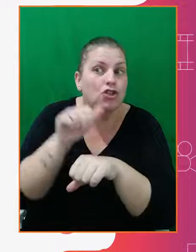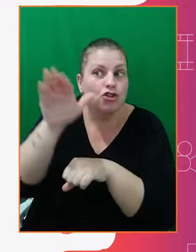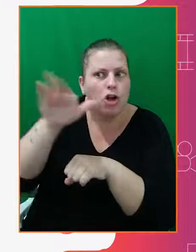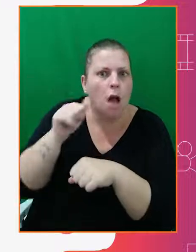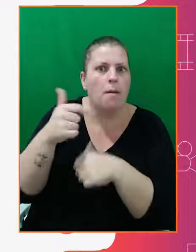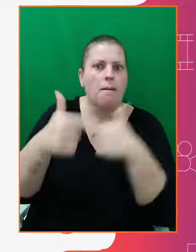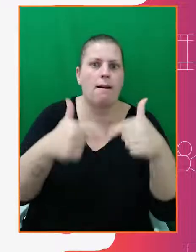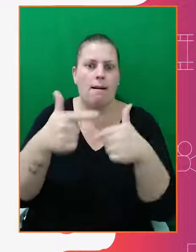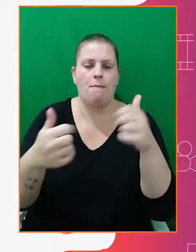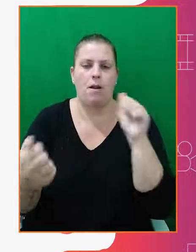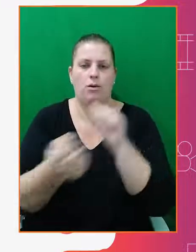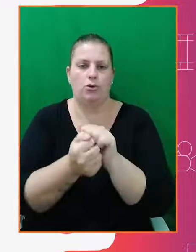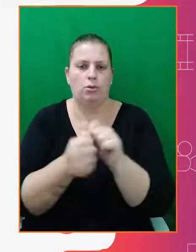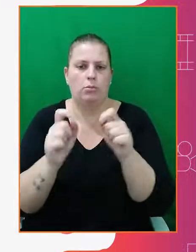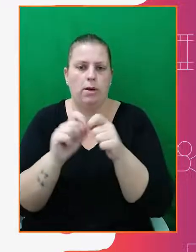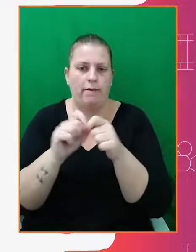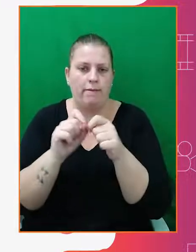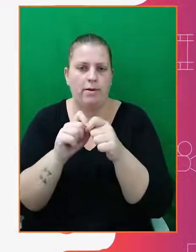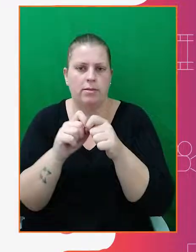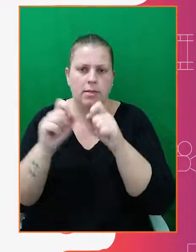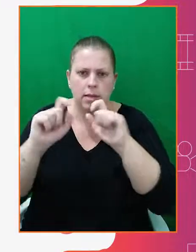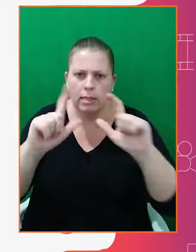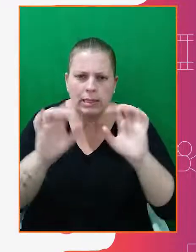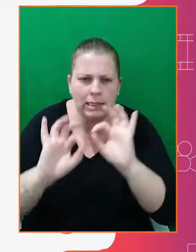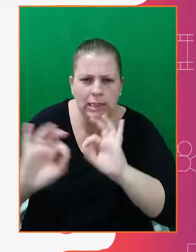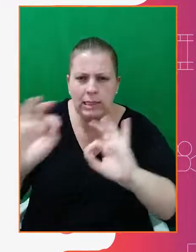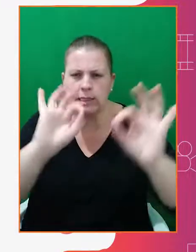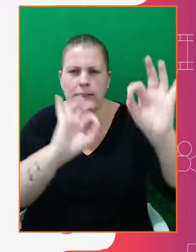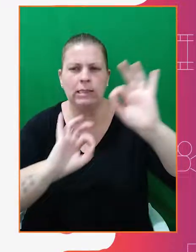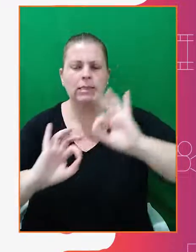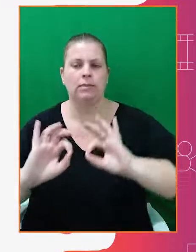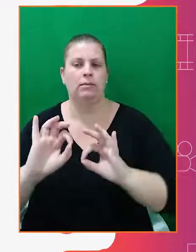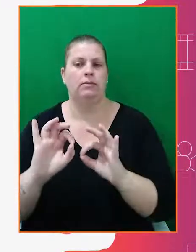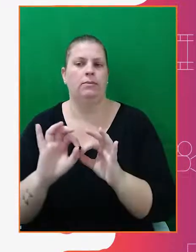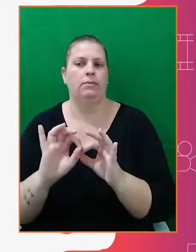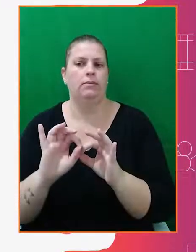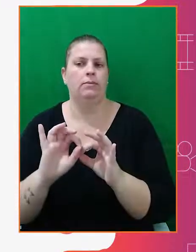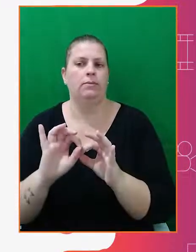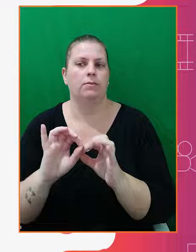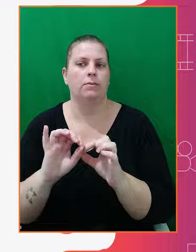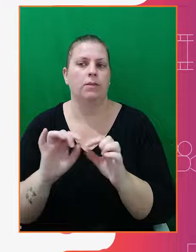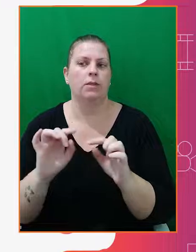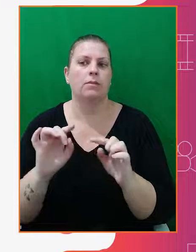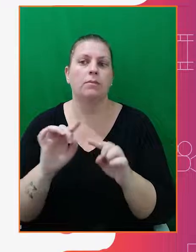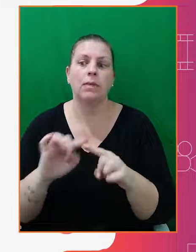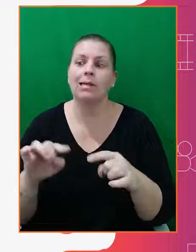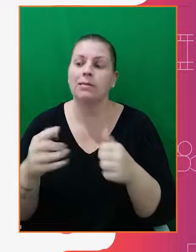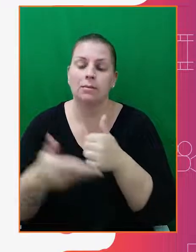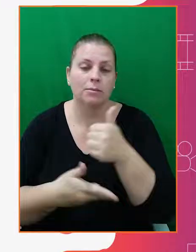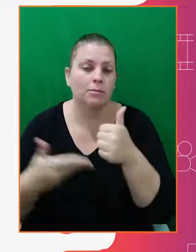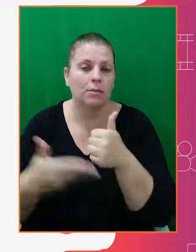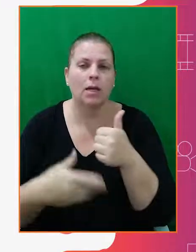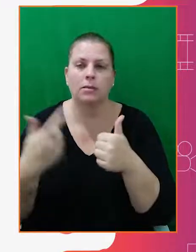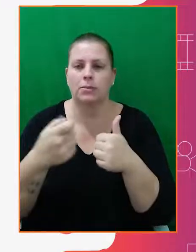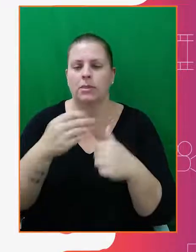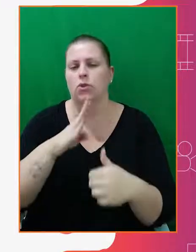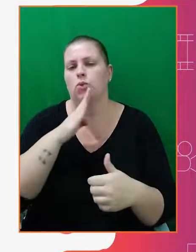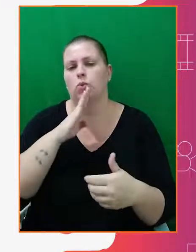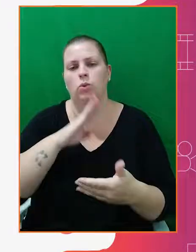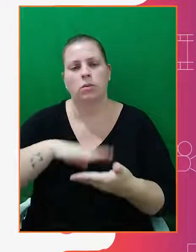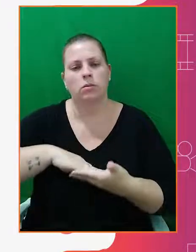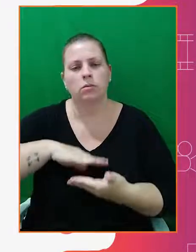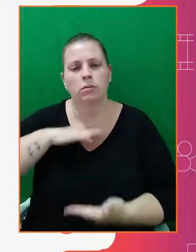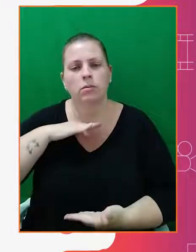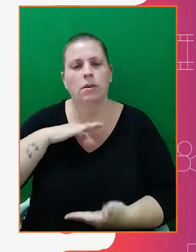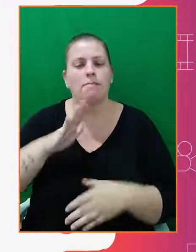novas propriedades e simulações de materiais para se empregar nas produções. Mas se faz indispensável um